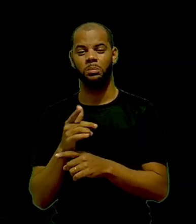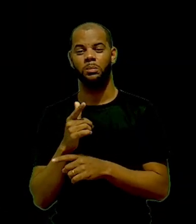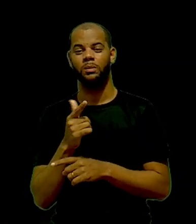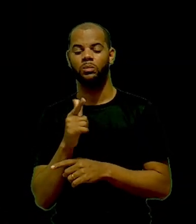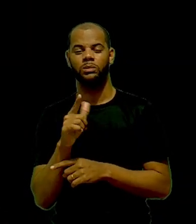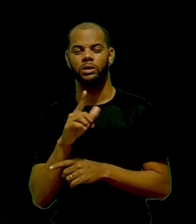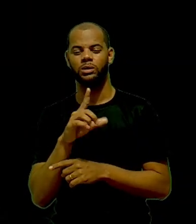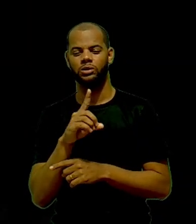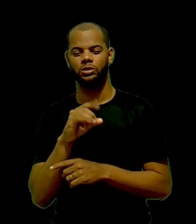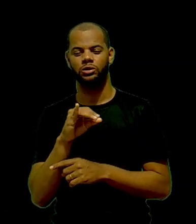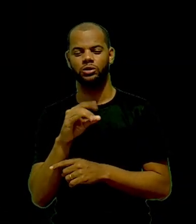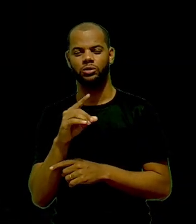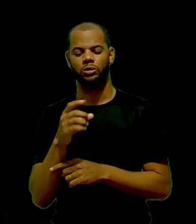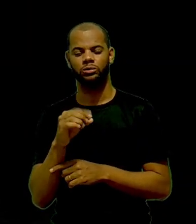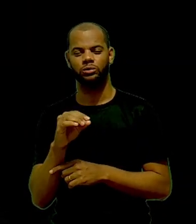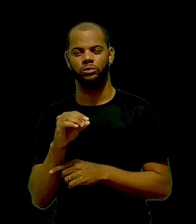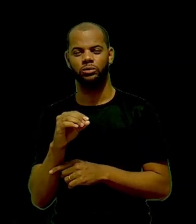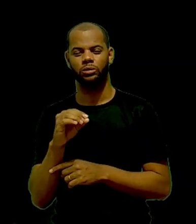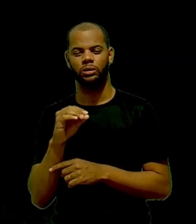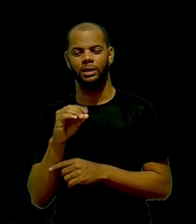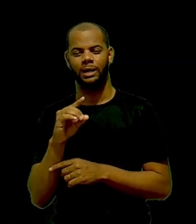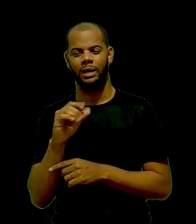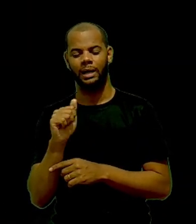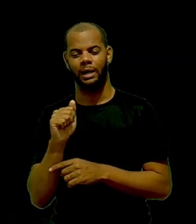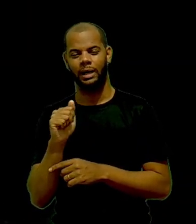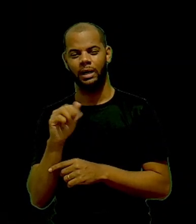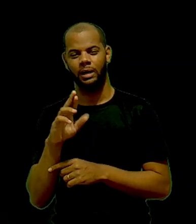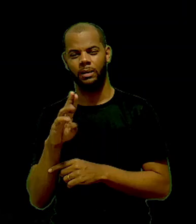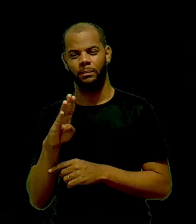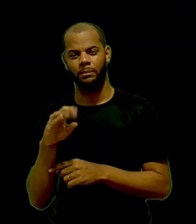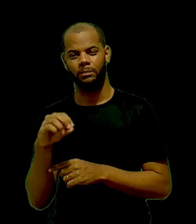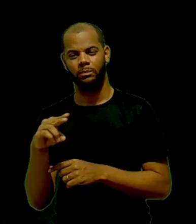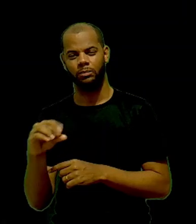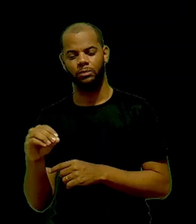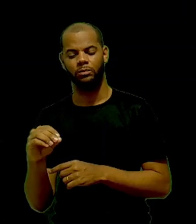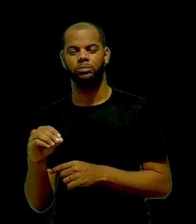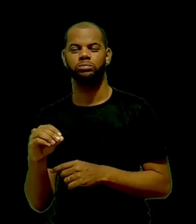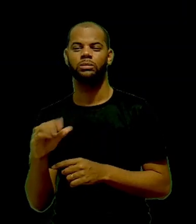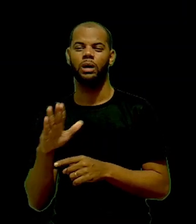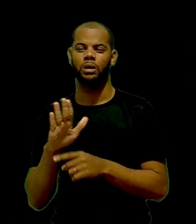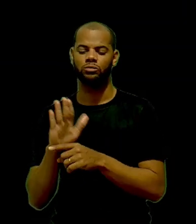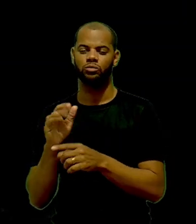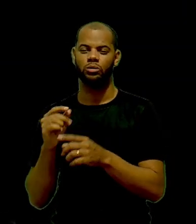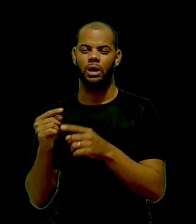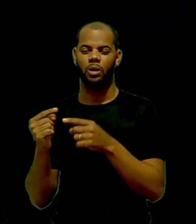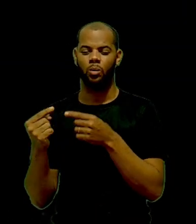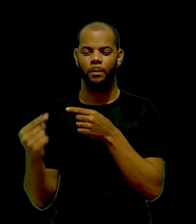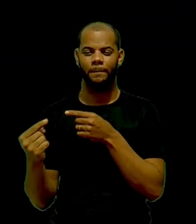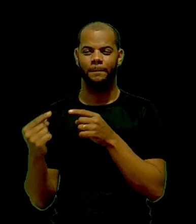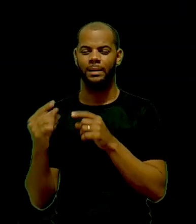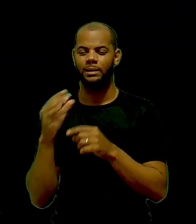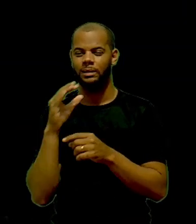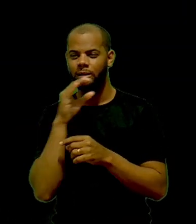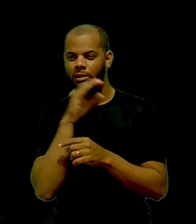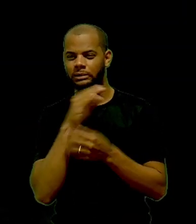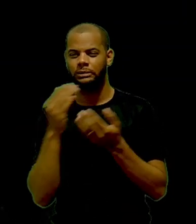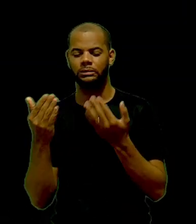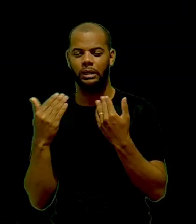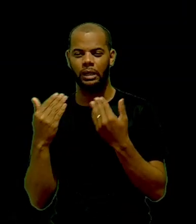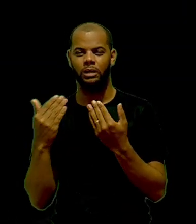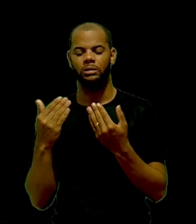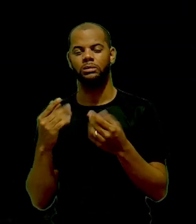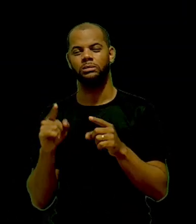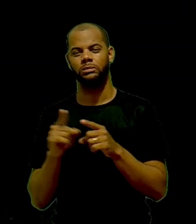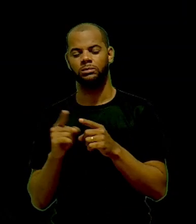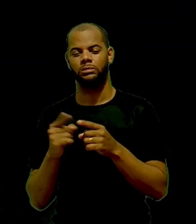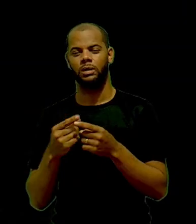nem outros poluentes, e com isso ajuda a combater mudanças climáticas e o aquecimento global. Contribui para a